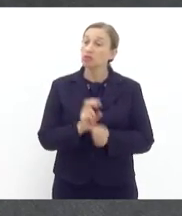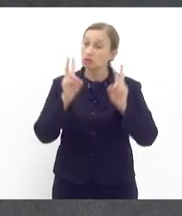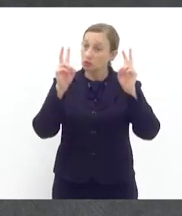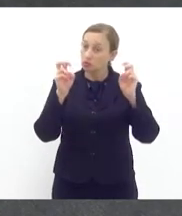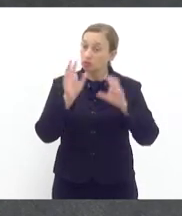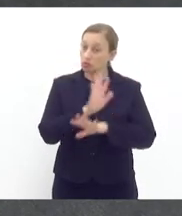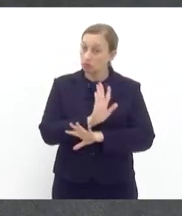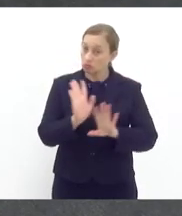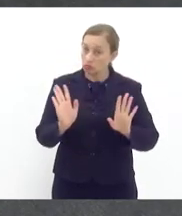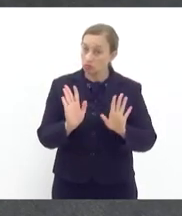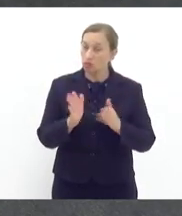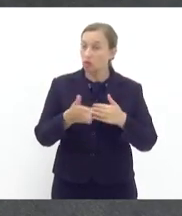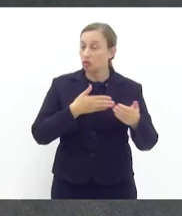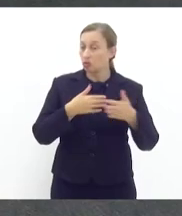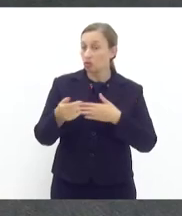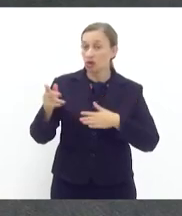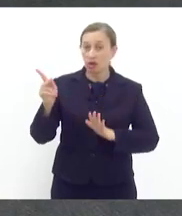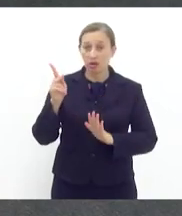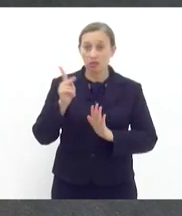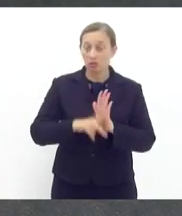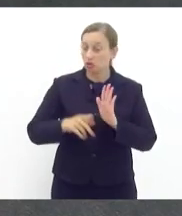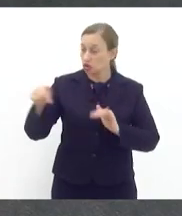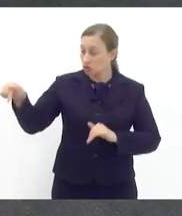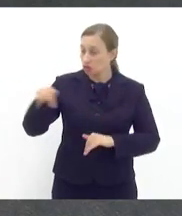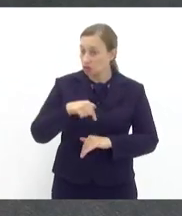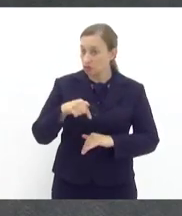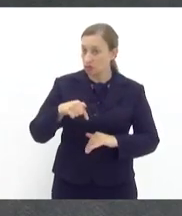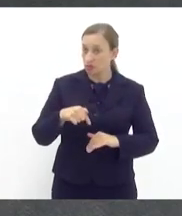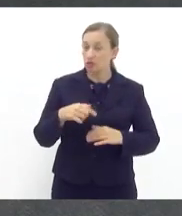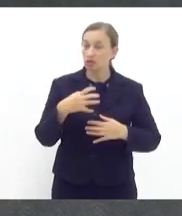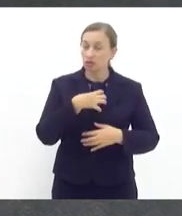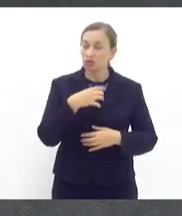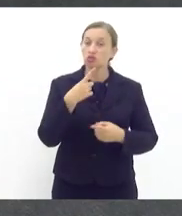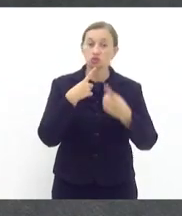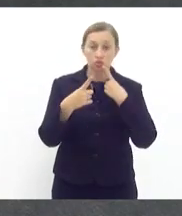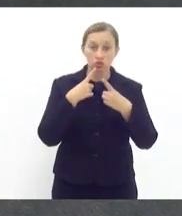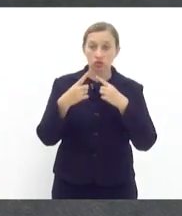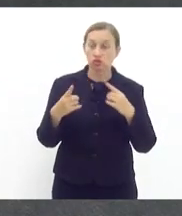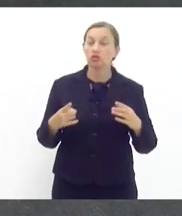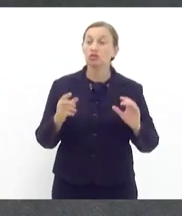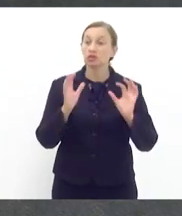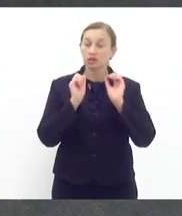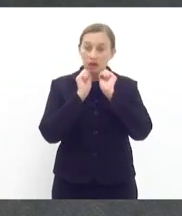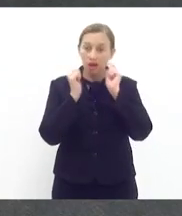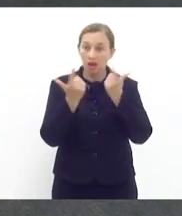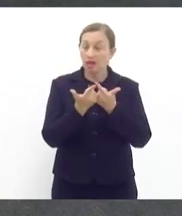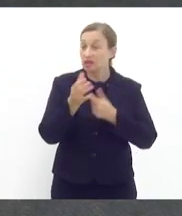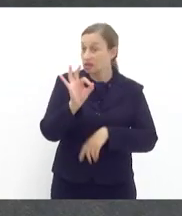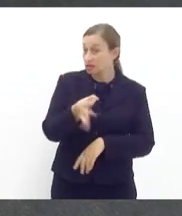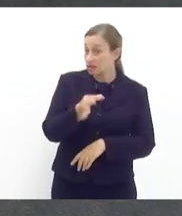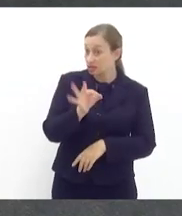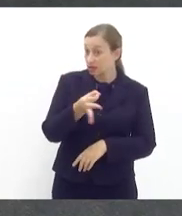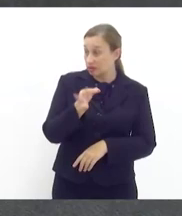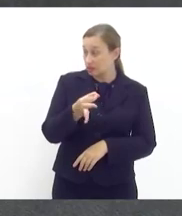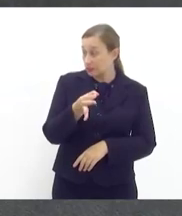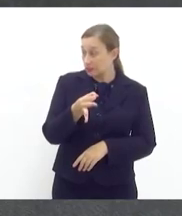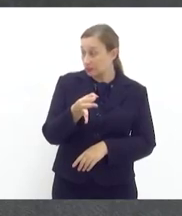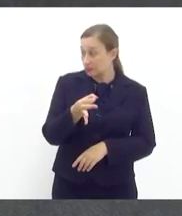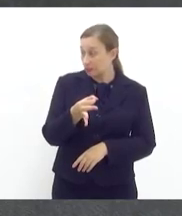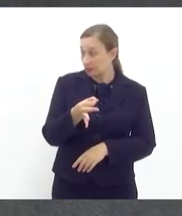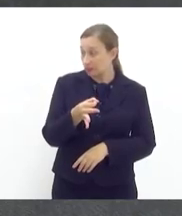qualquer projeto que venha nesse sentido da casa deve discutir e evidentemente aí